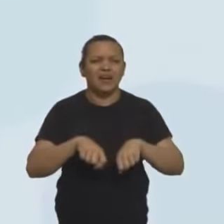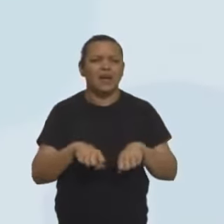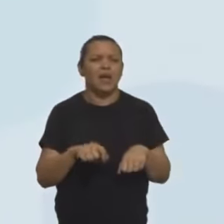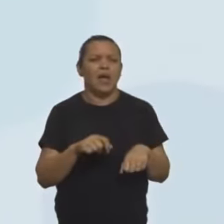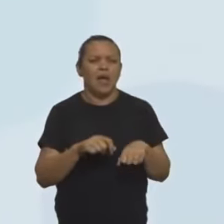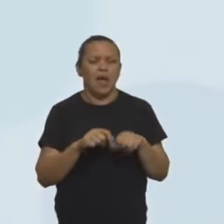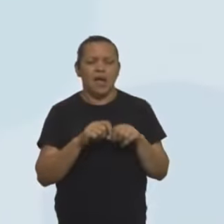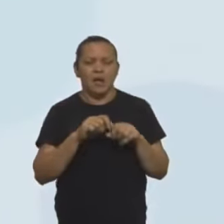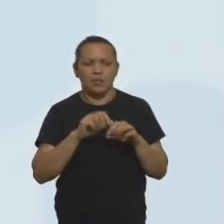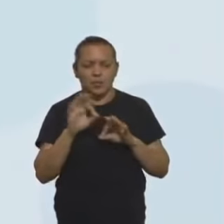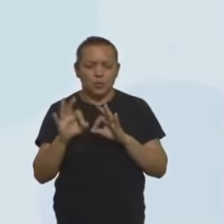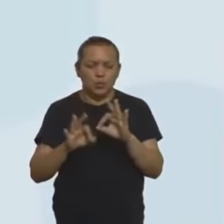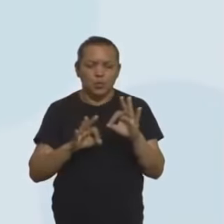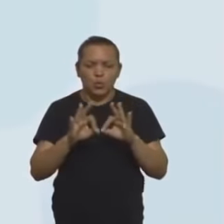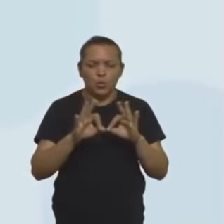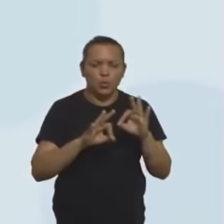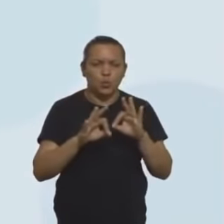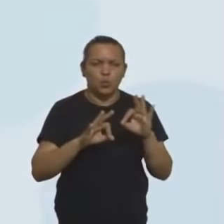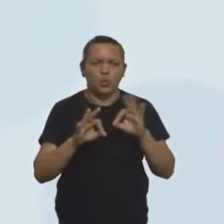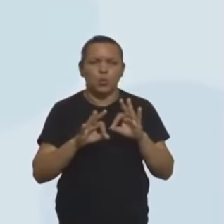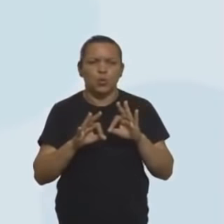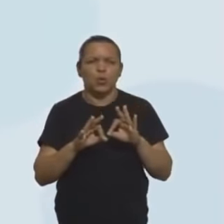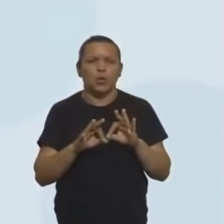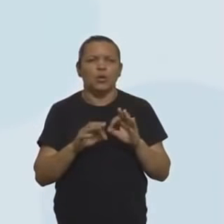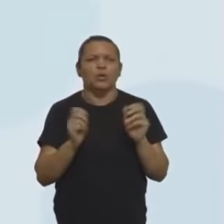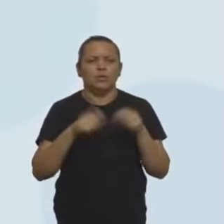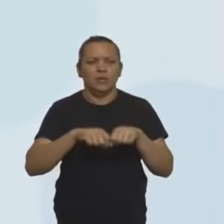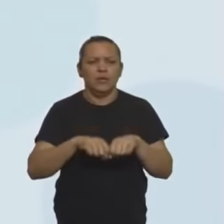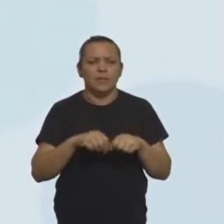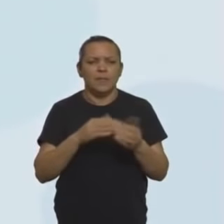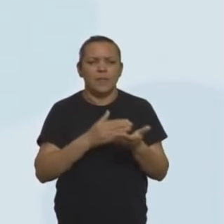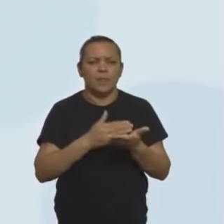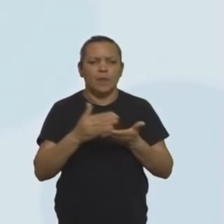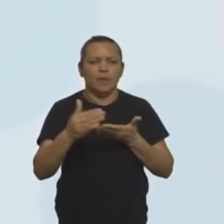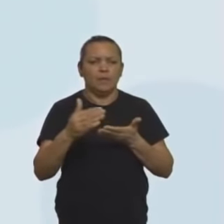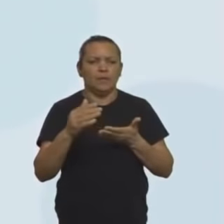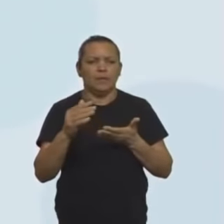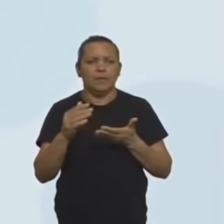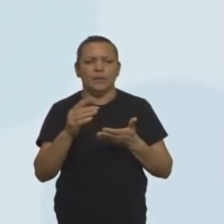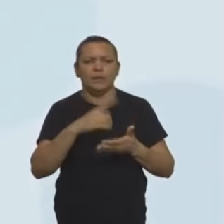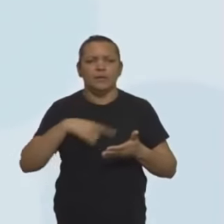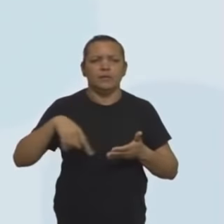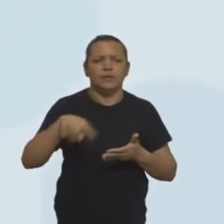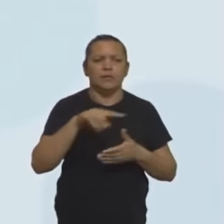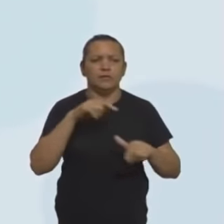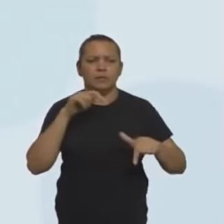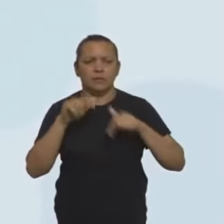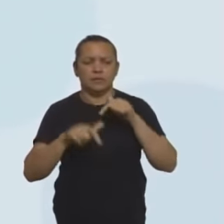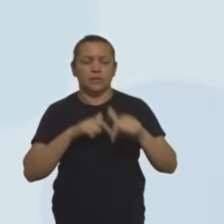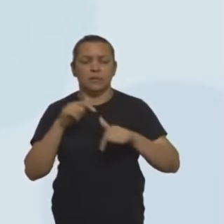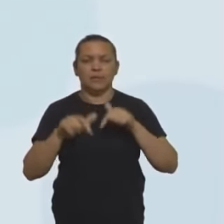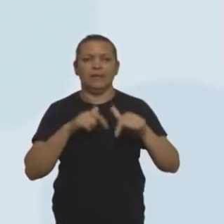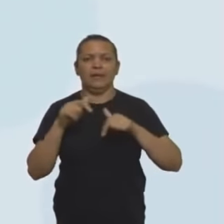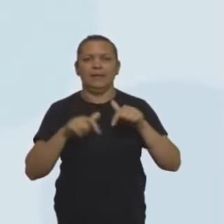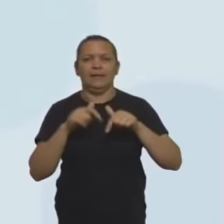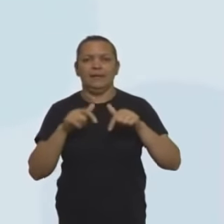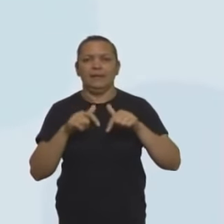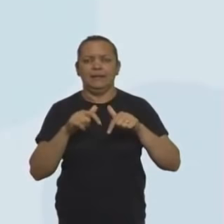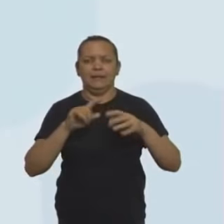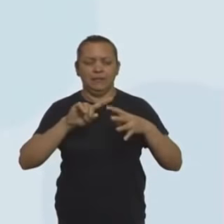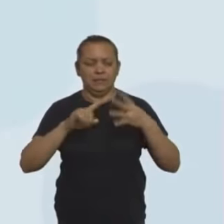esse desenvolvimento de competências. Então, no início de tudo, a gente vai trabalhar, eu vou só citar as